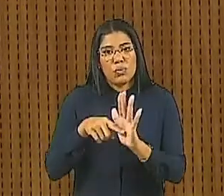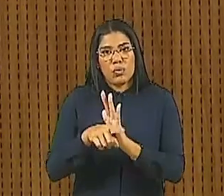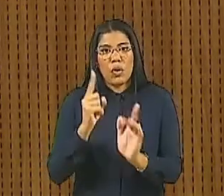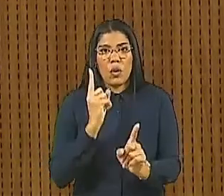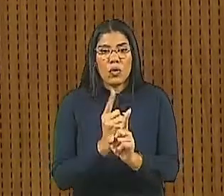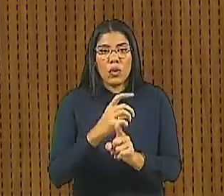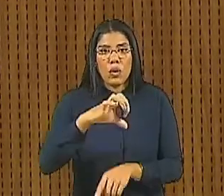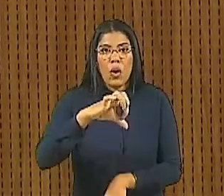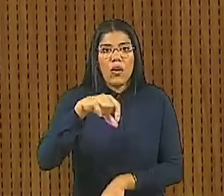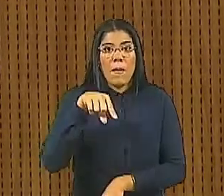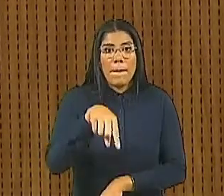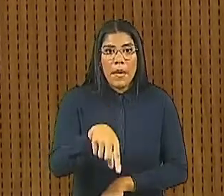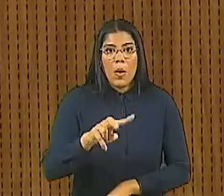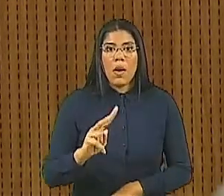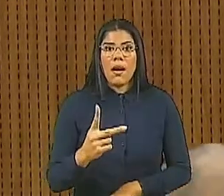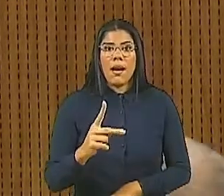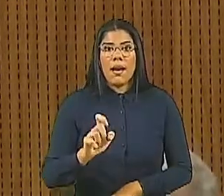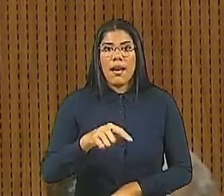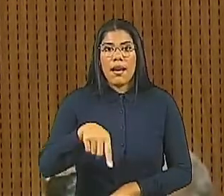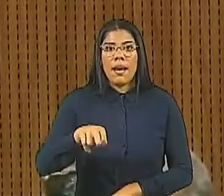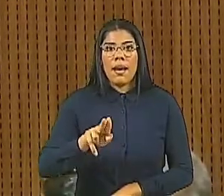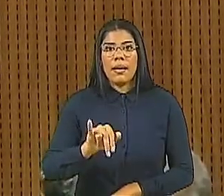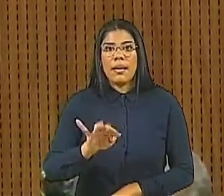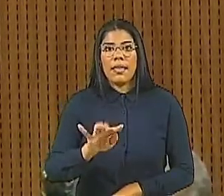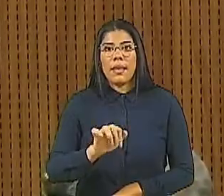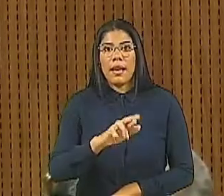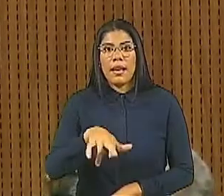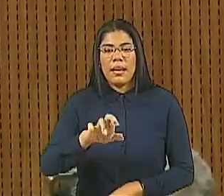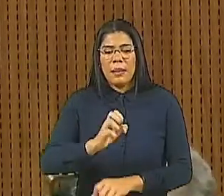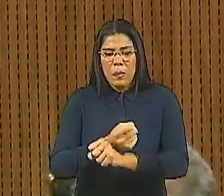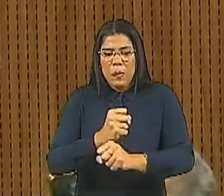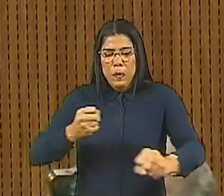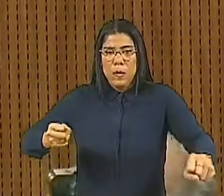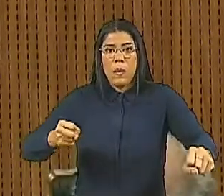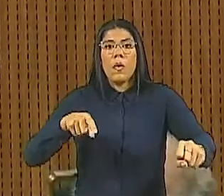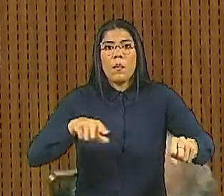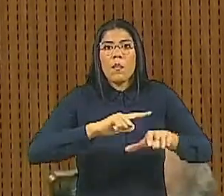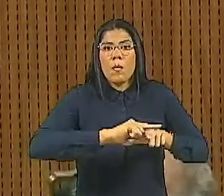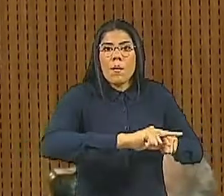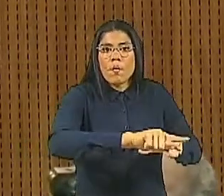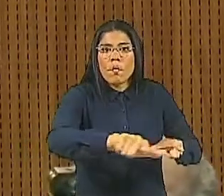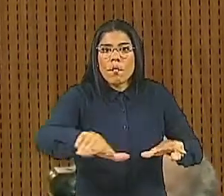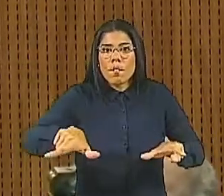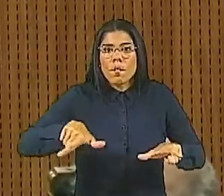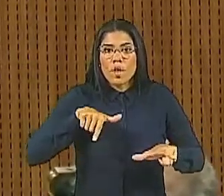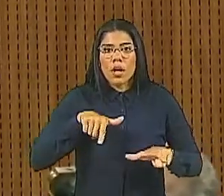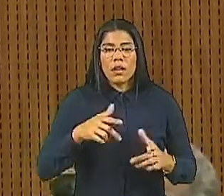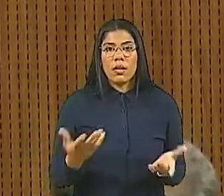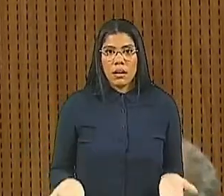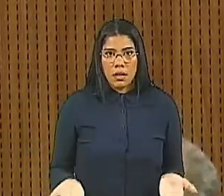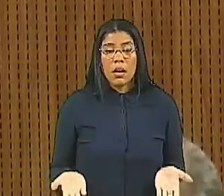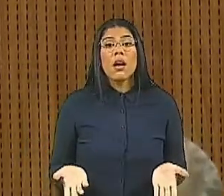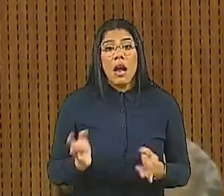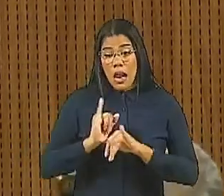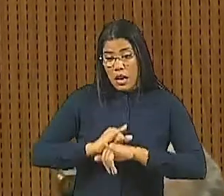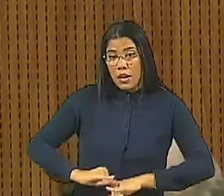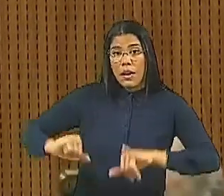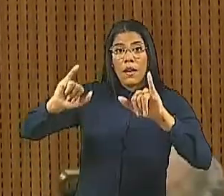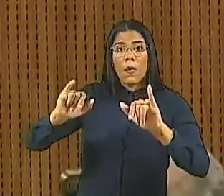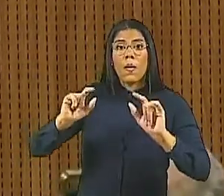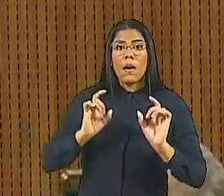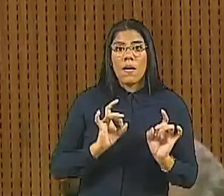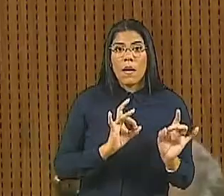hectares devastados. A imprensa cearense noticia a comercialização já